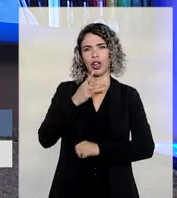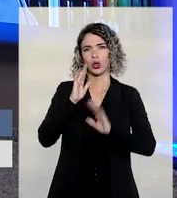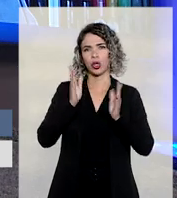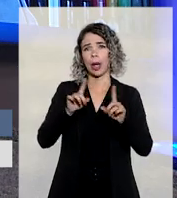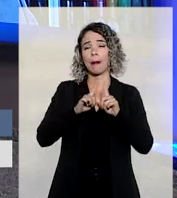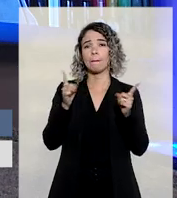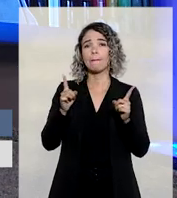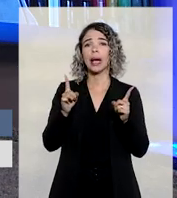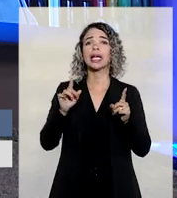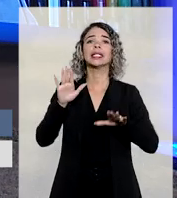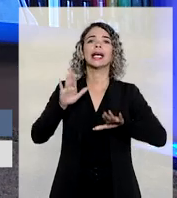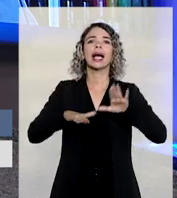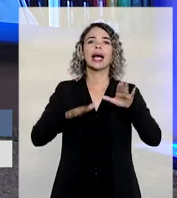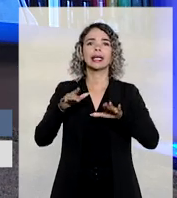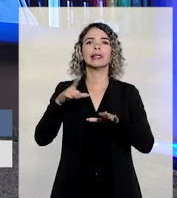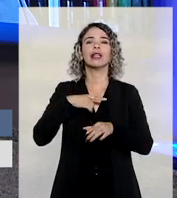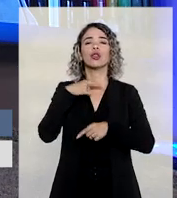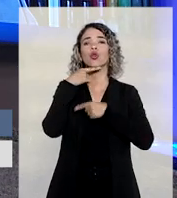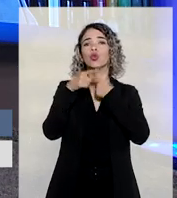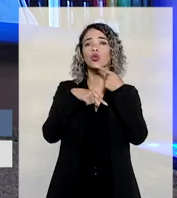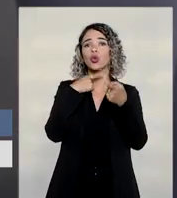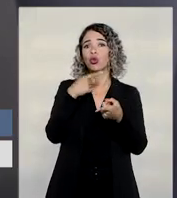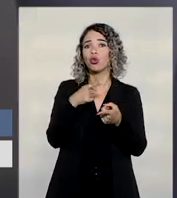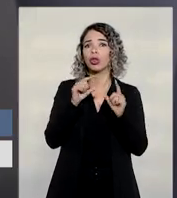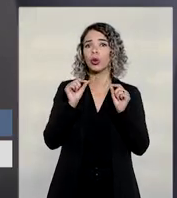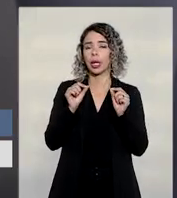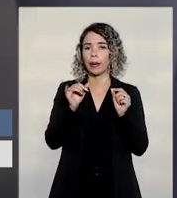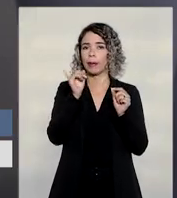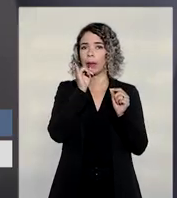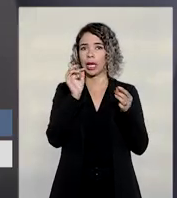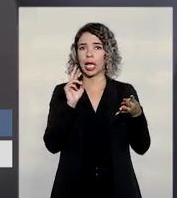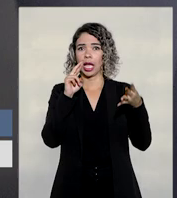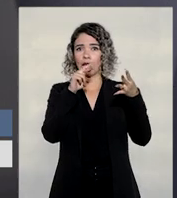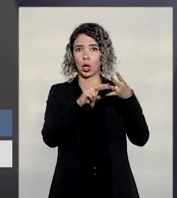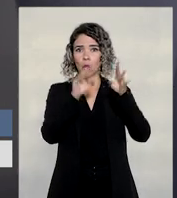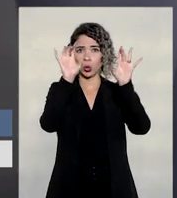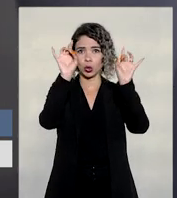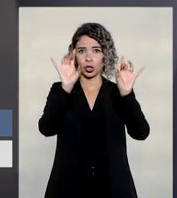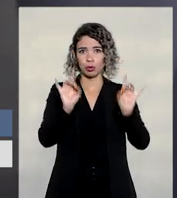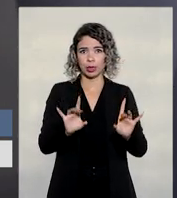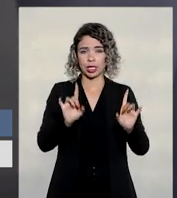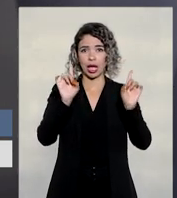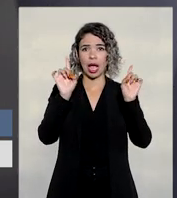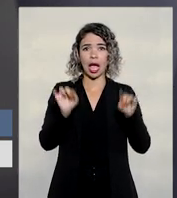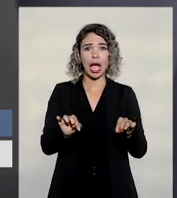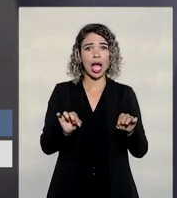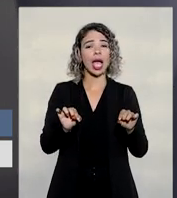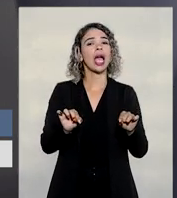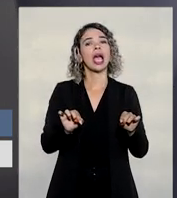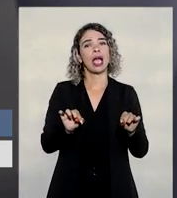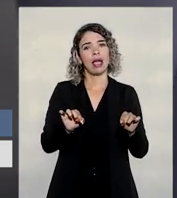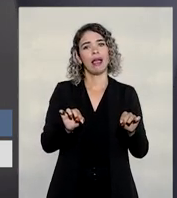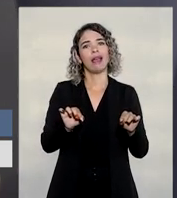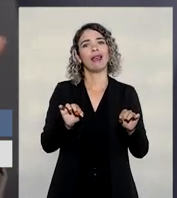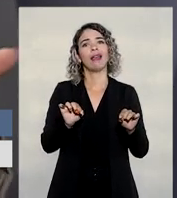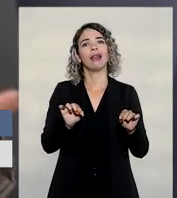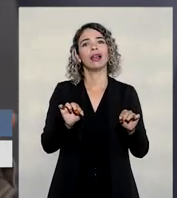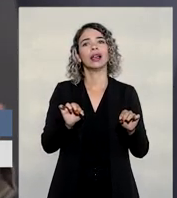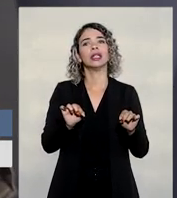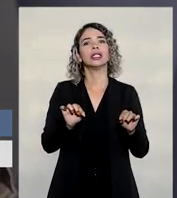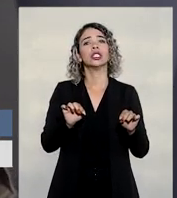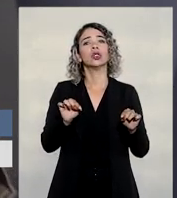citaram, enfim, muita gente já sabe, mas por incrível que pareça ainda há dúvidas com relação a isso. O recurso especial, gente, é o seguinte, o recurso especial, o